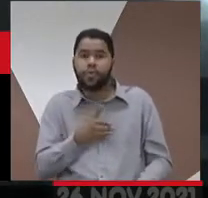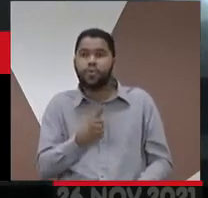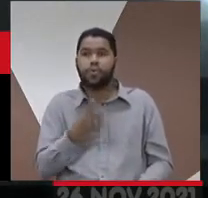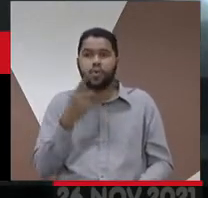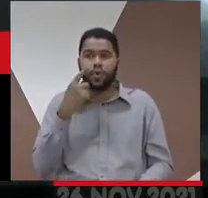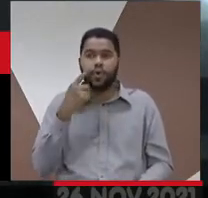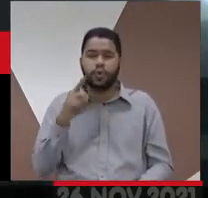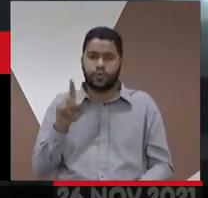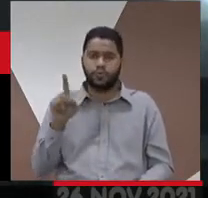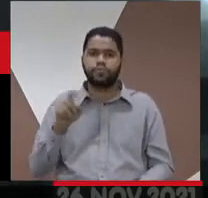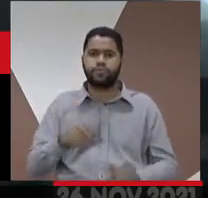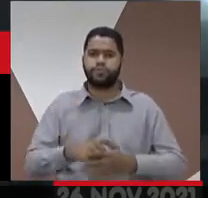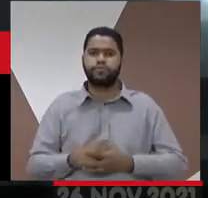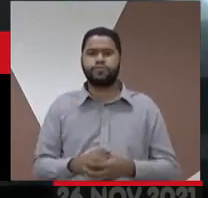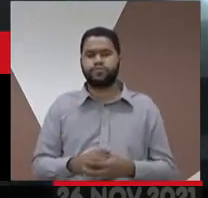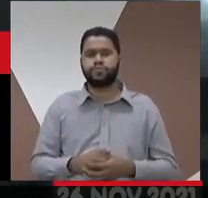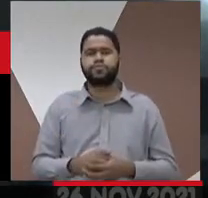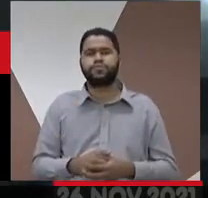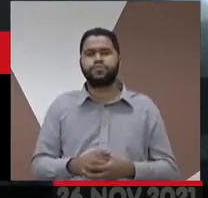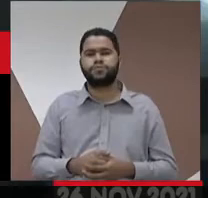lá.